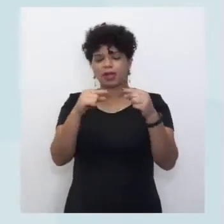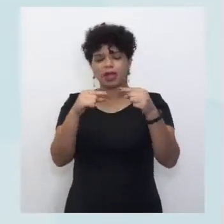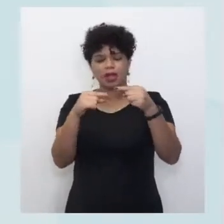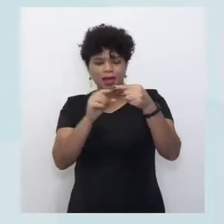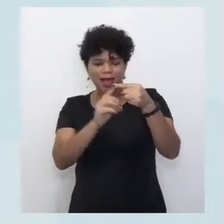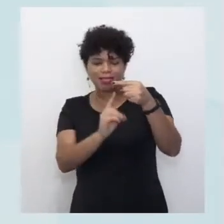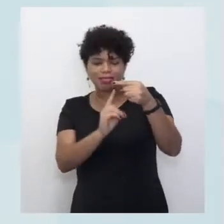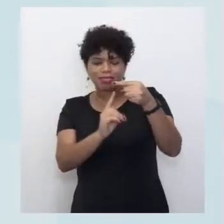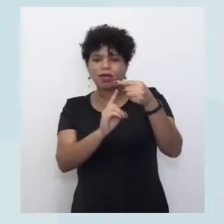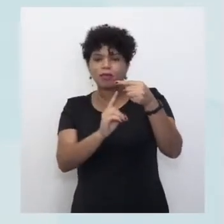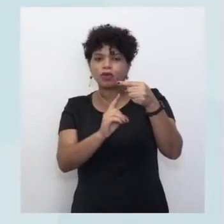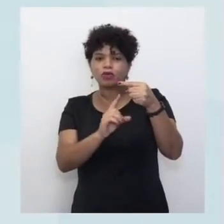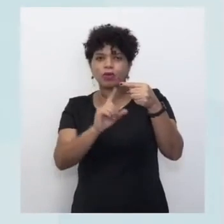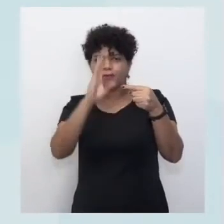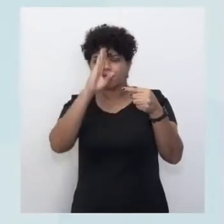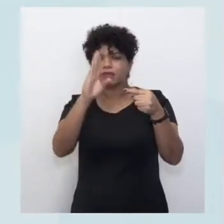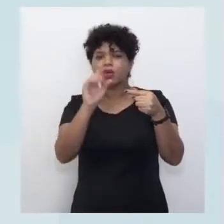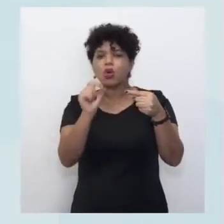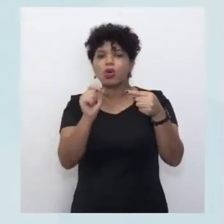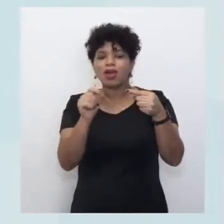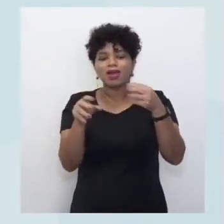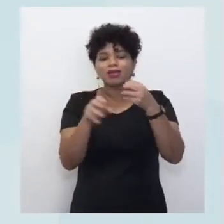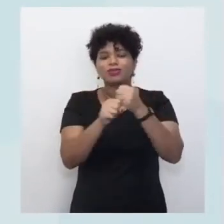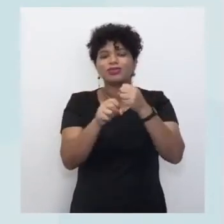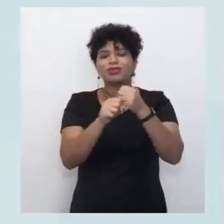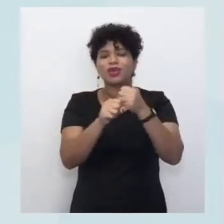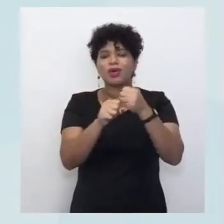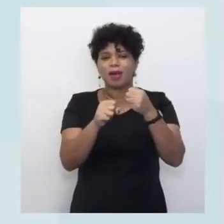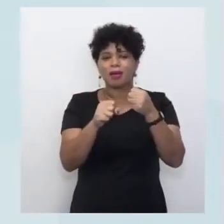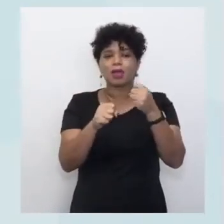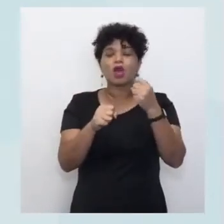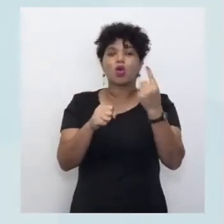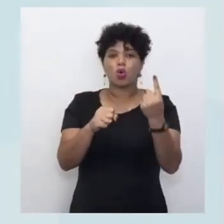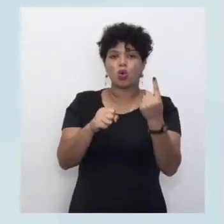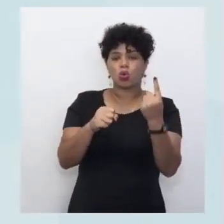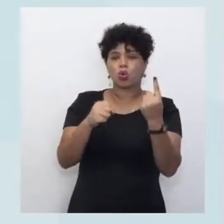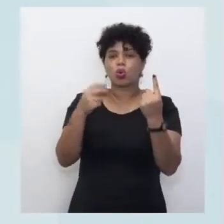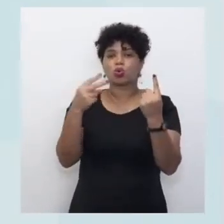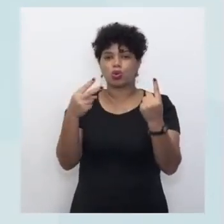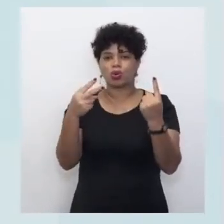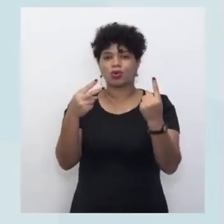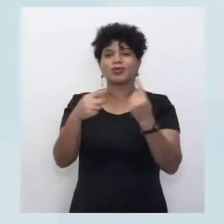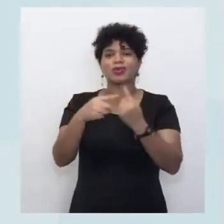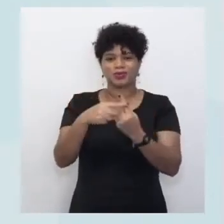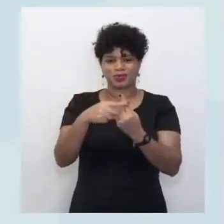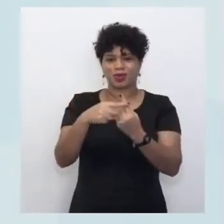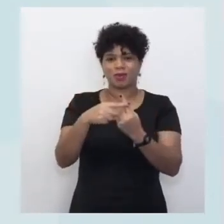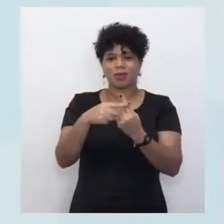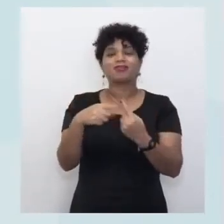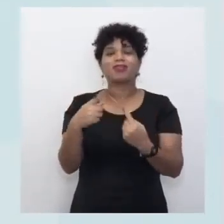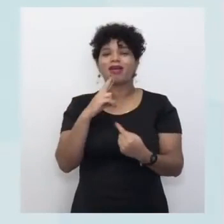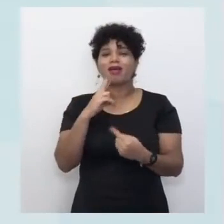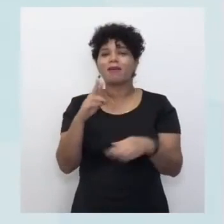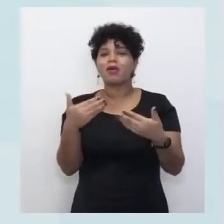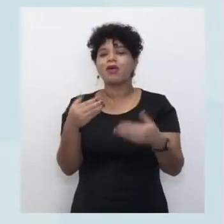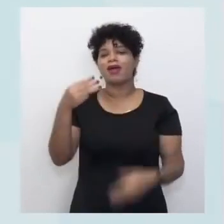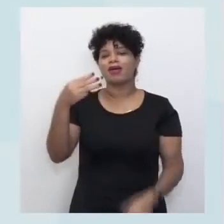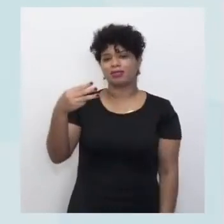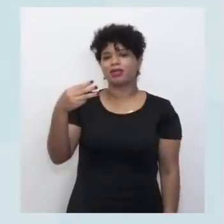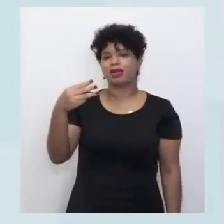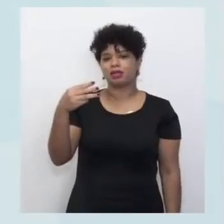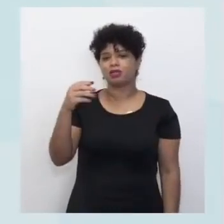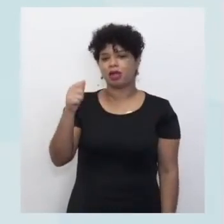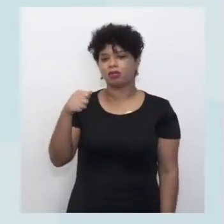era somar os expoentes, 1 mais 2, para obter o expoente